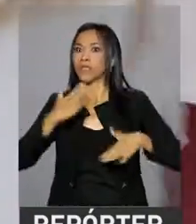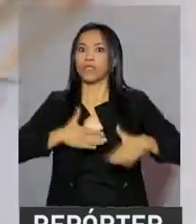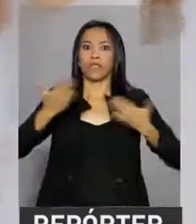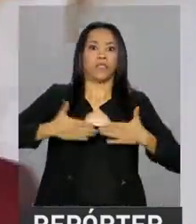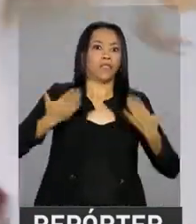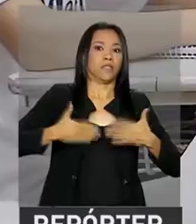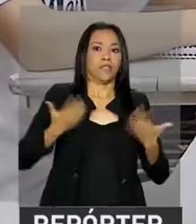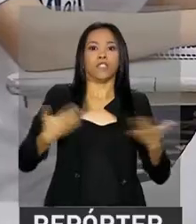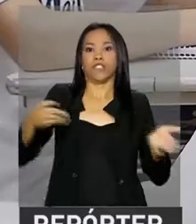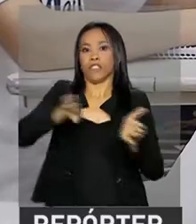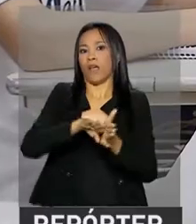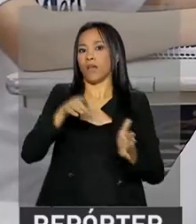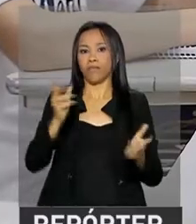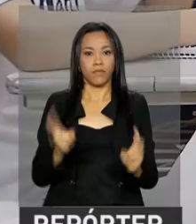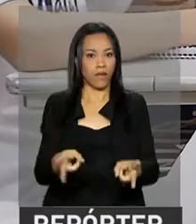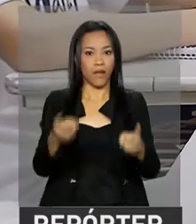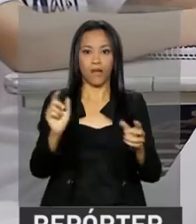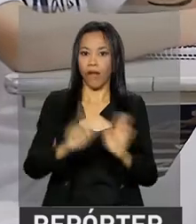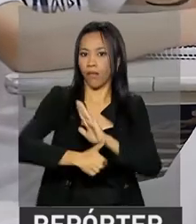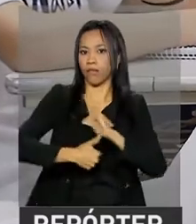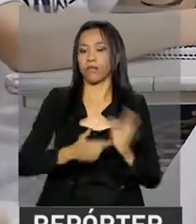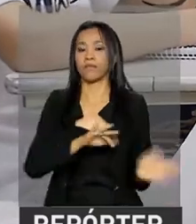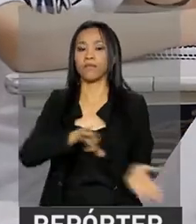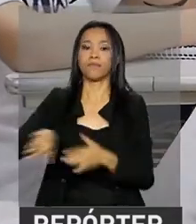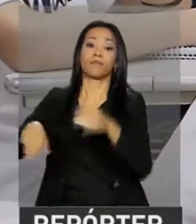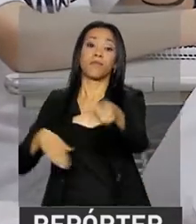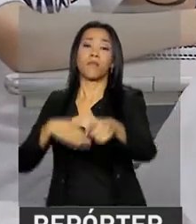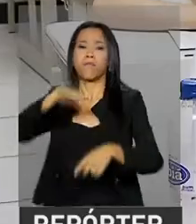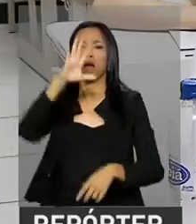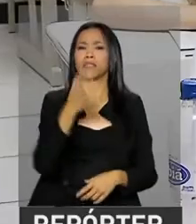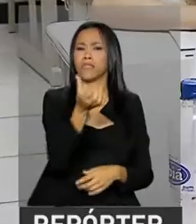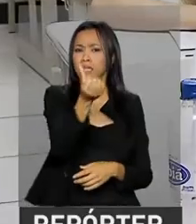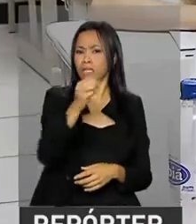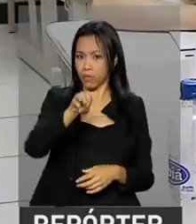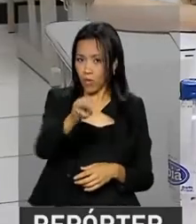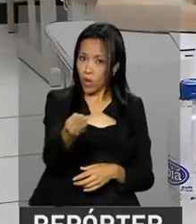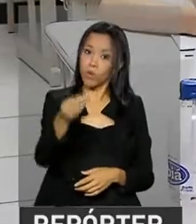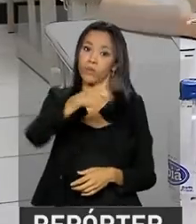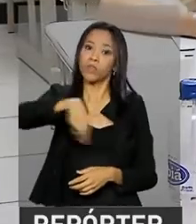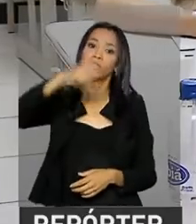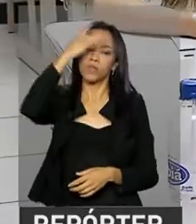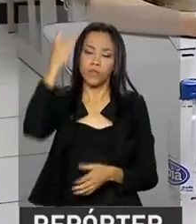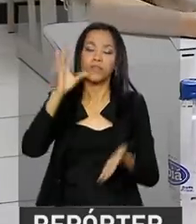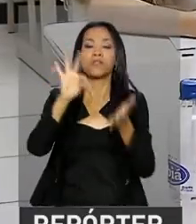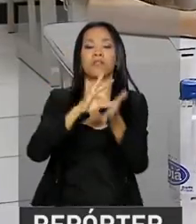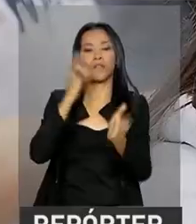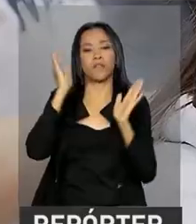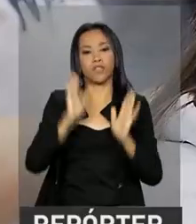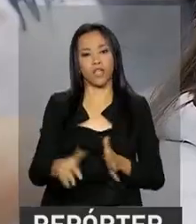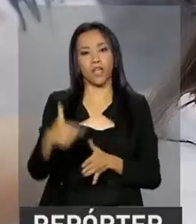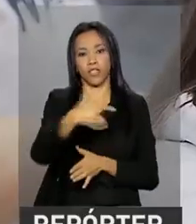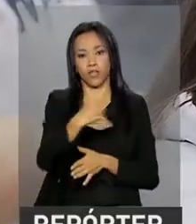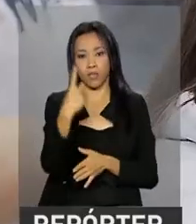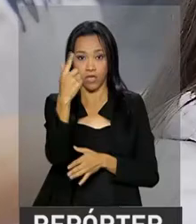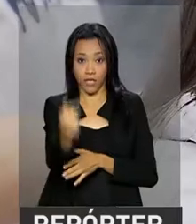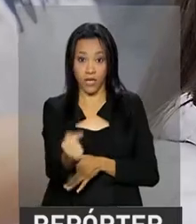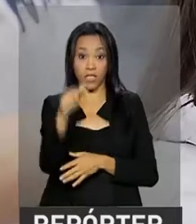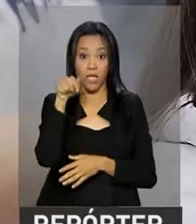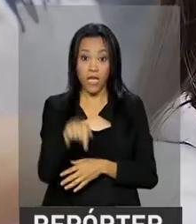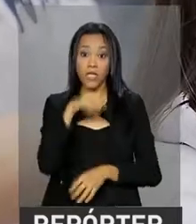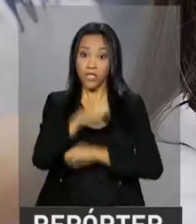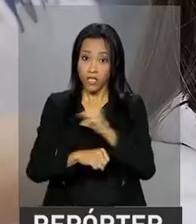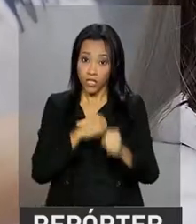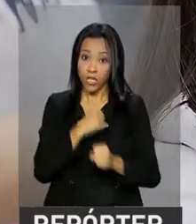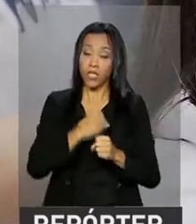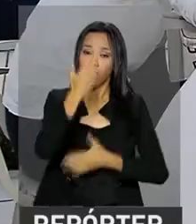no brasil segundo o inep mais de 6 milhões de estudantes se inscreveram no enem em 2017 a partir deste ano as